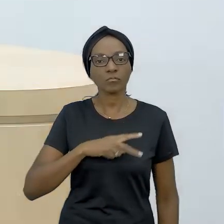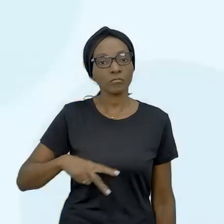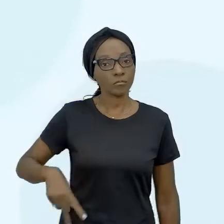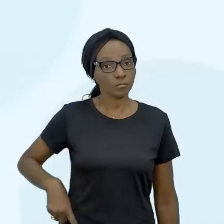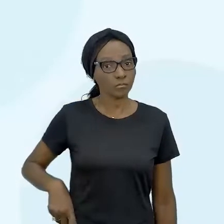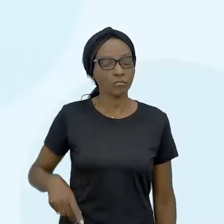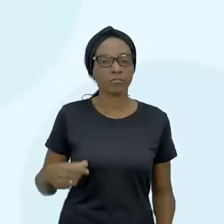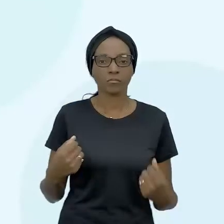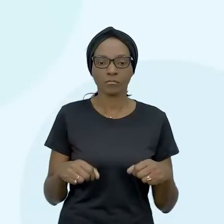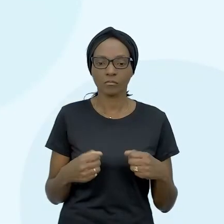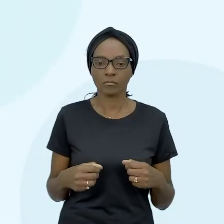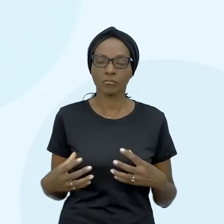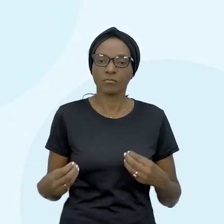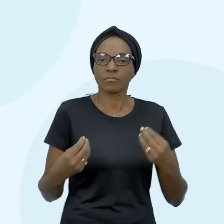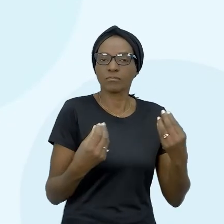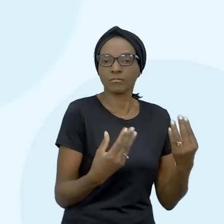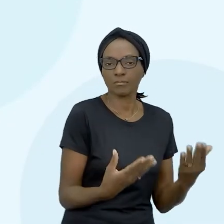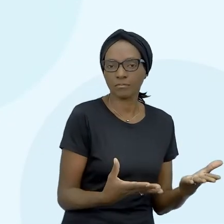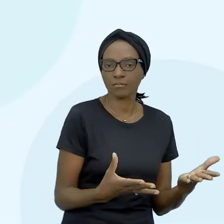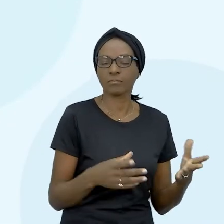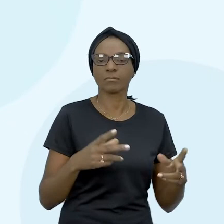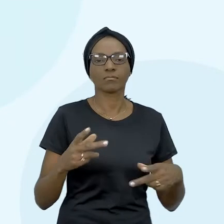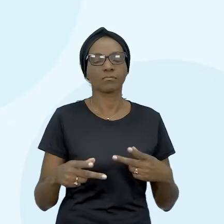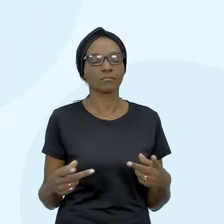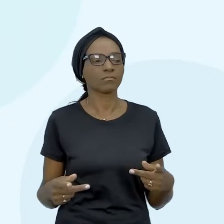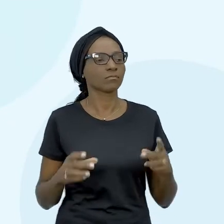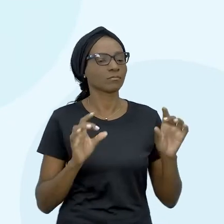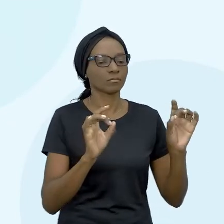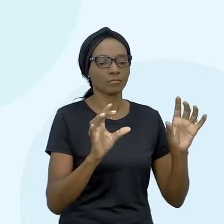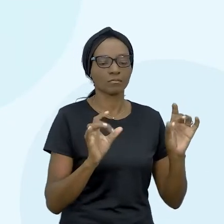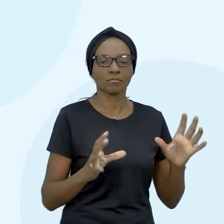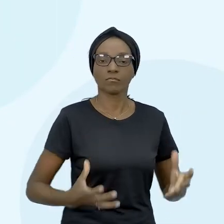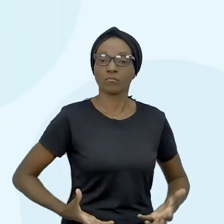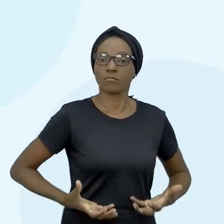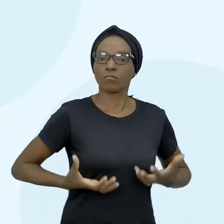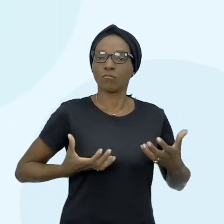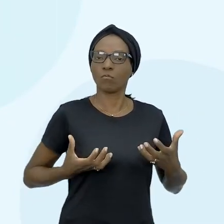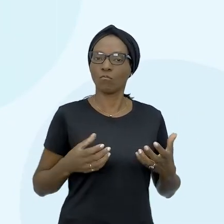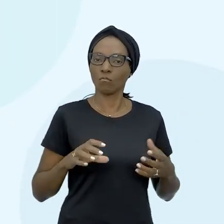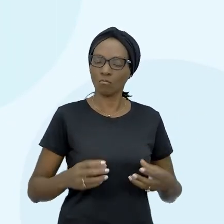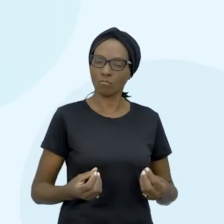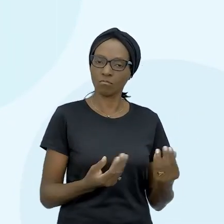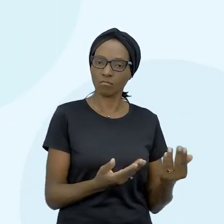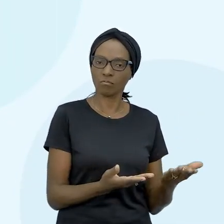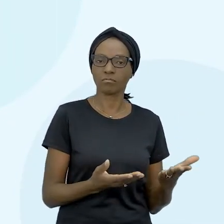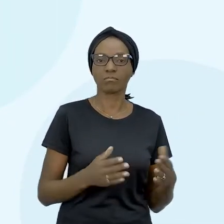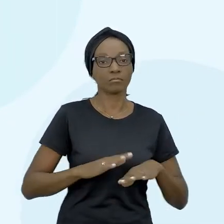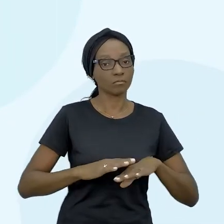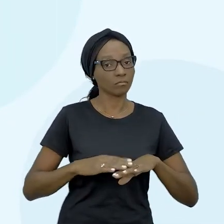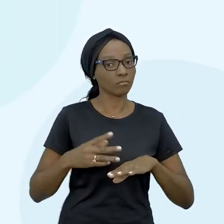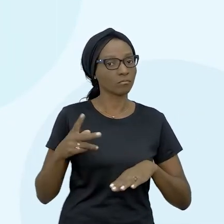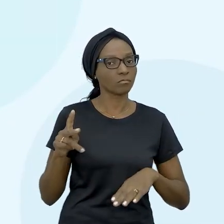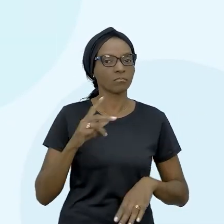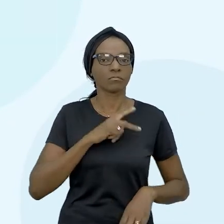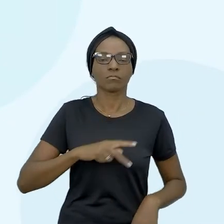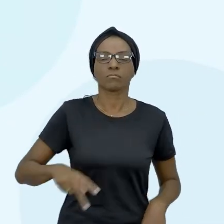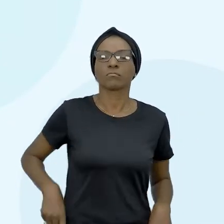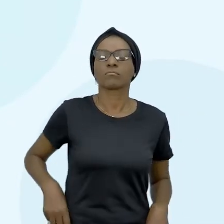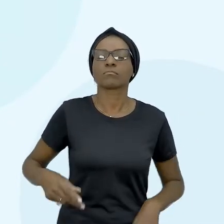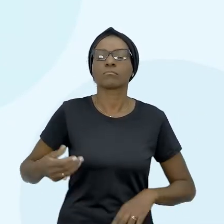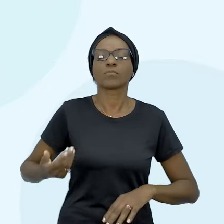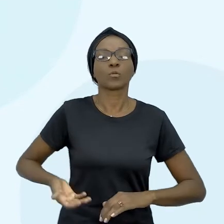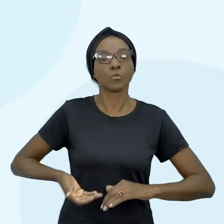conferir condecorações e distinções de honra, enviar ao Congresso Nacional o